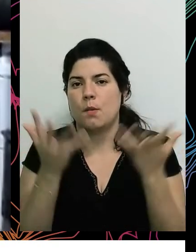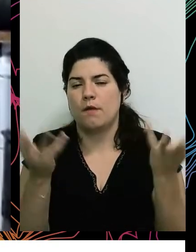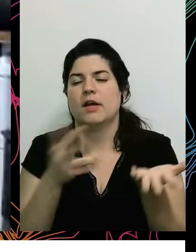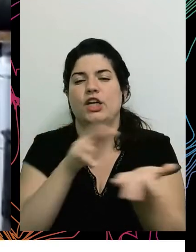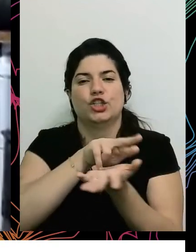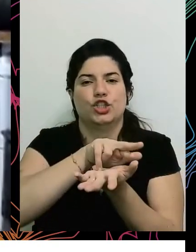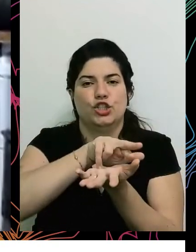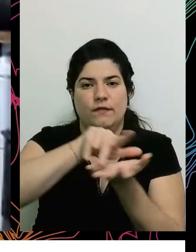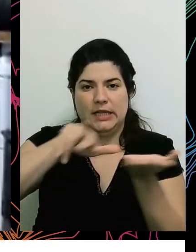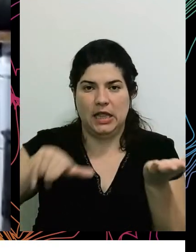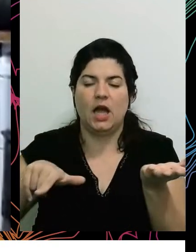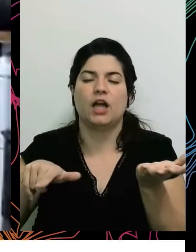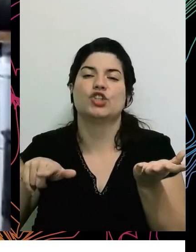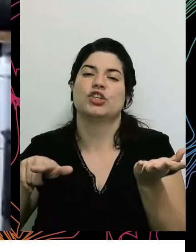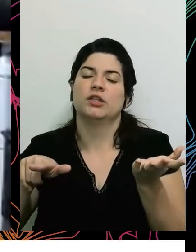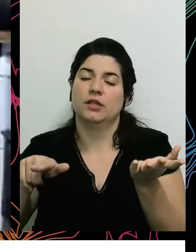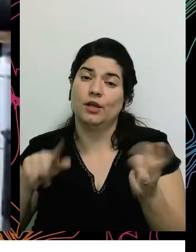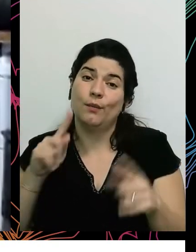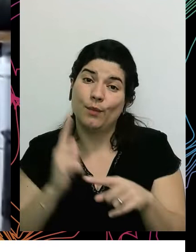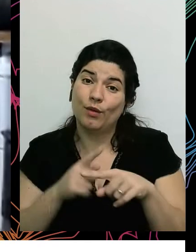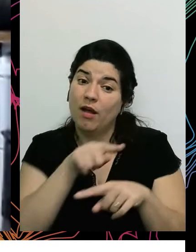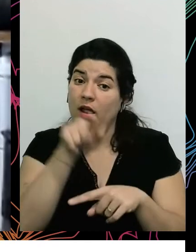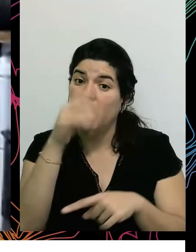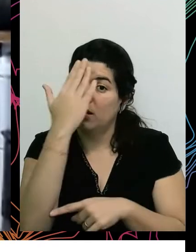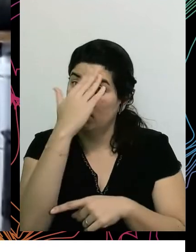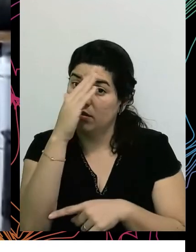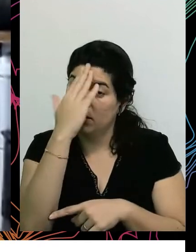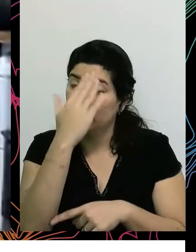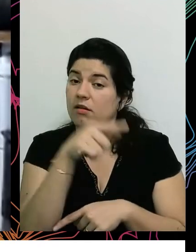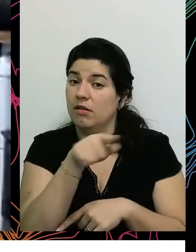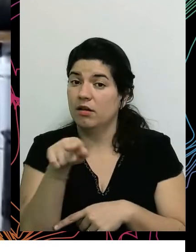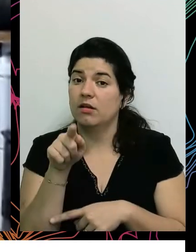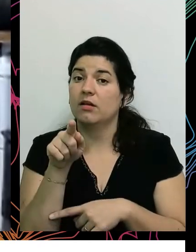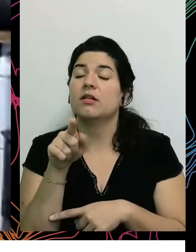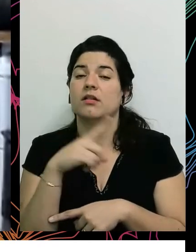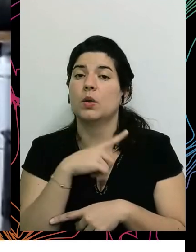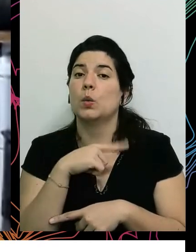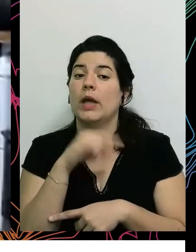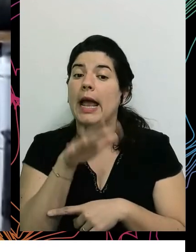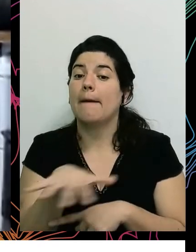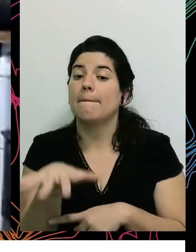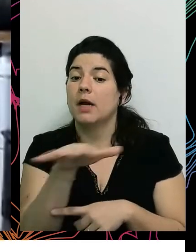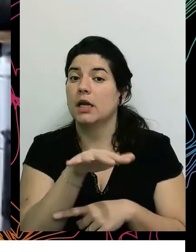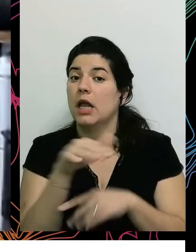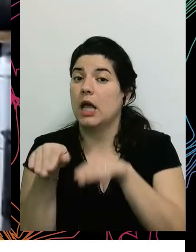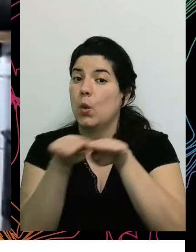diversidade, porque elas entenderam, elas conseguiram entender que o ambiente não estava igual.